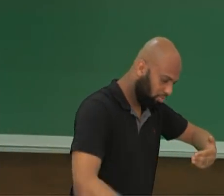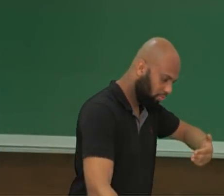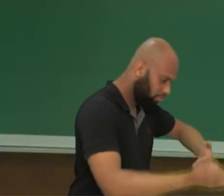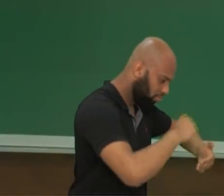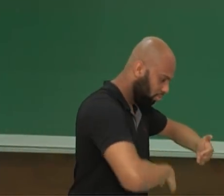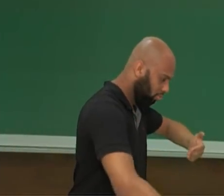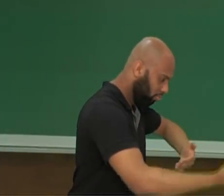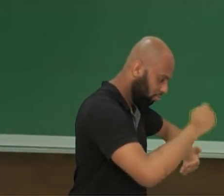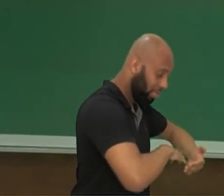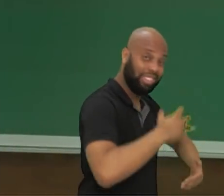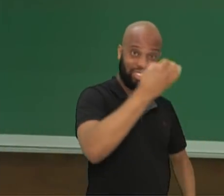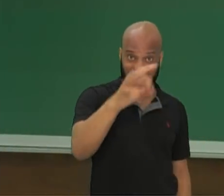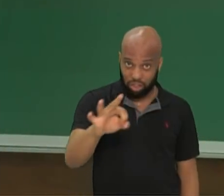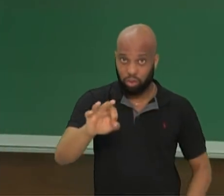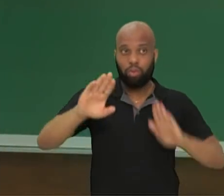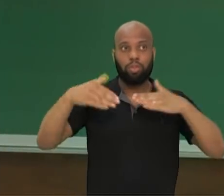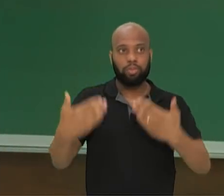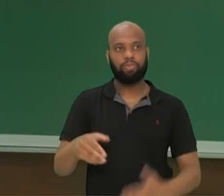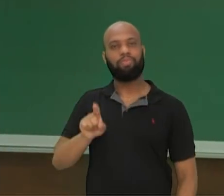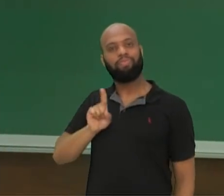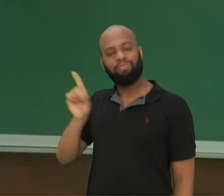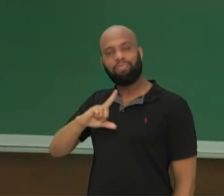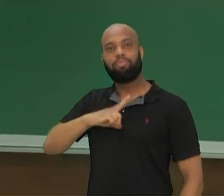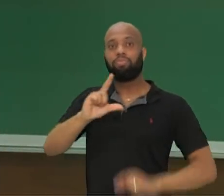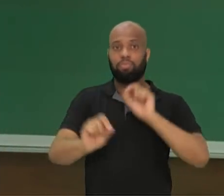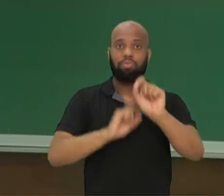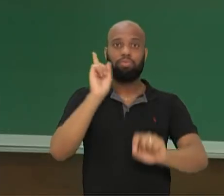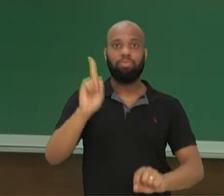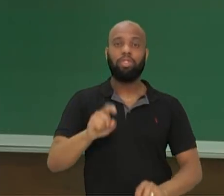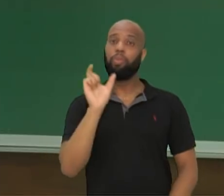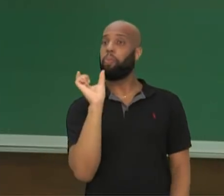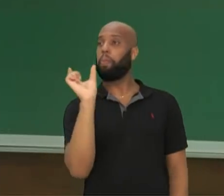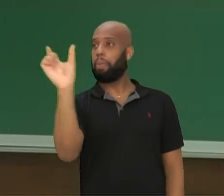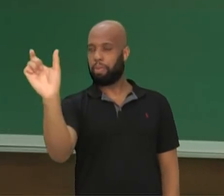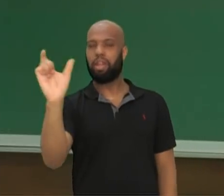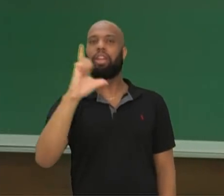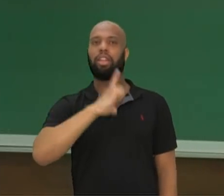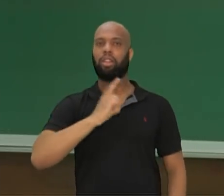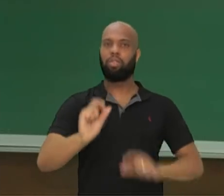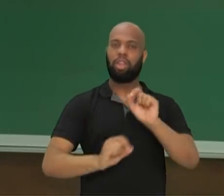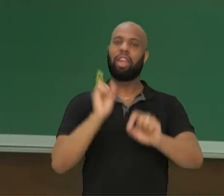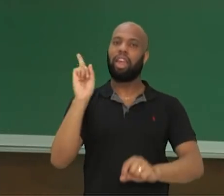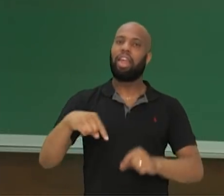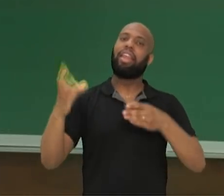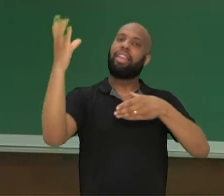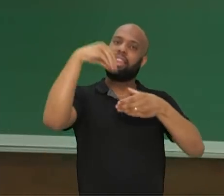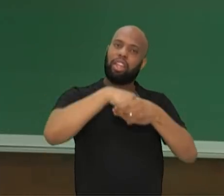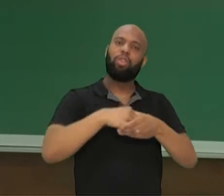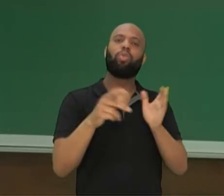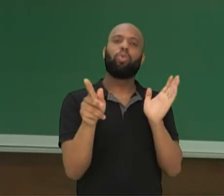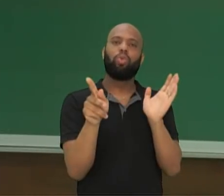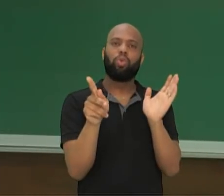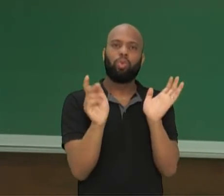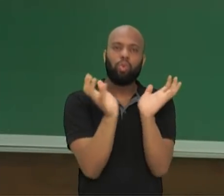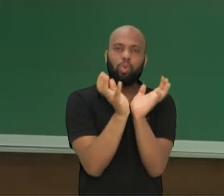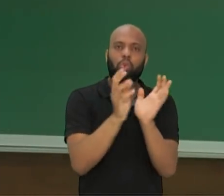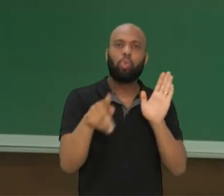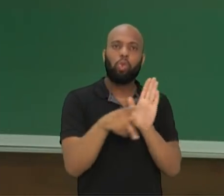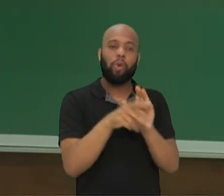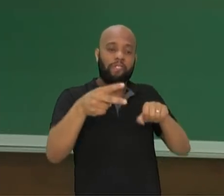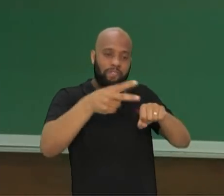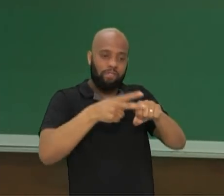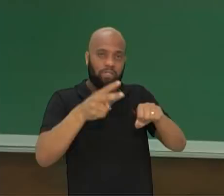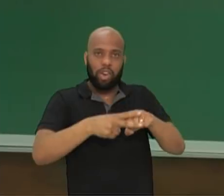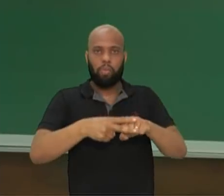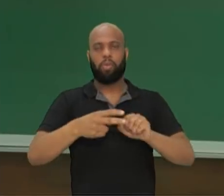verdade? Então, aqui, então, eu tenho uma palavra que é classificada dentro da gramática